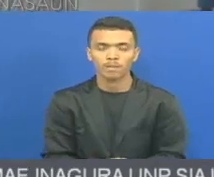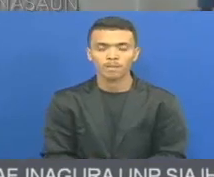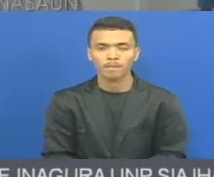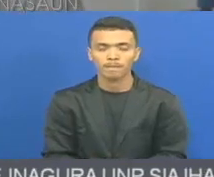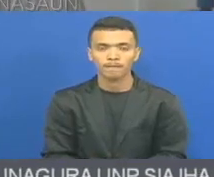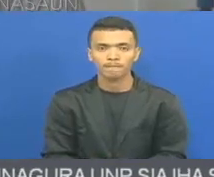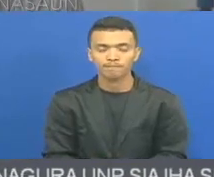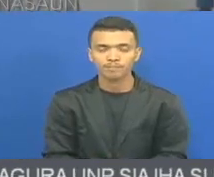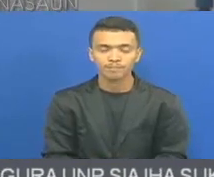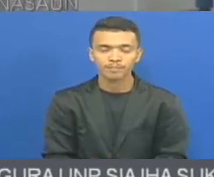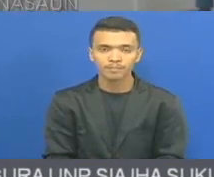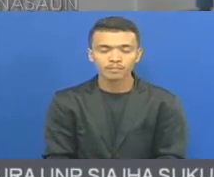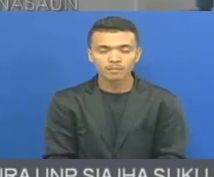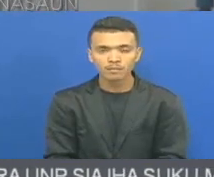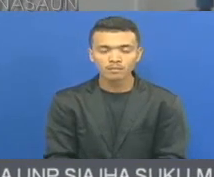Durante nene,